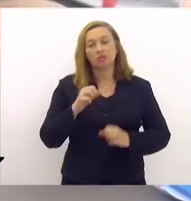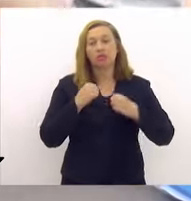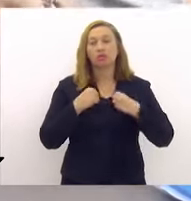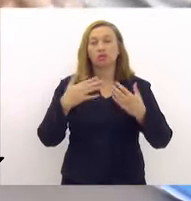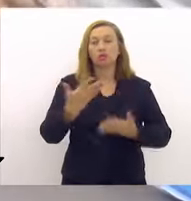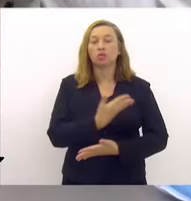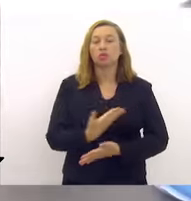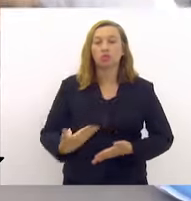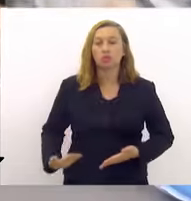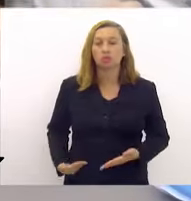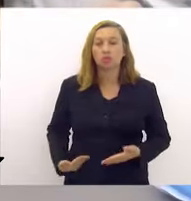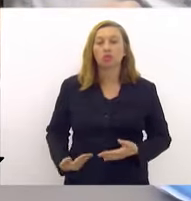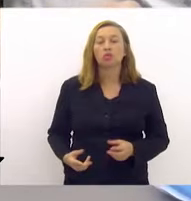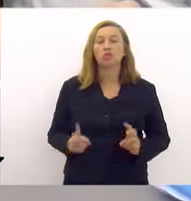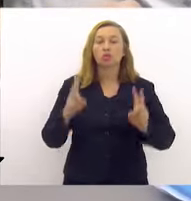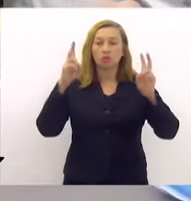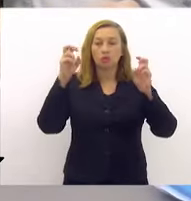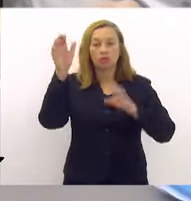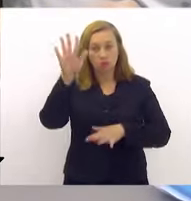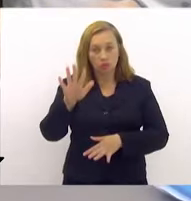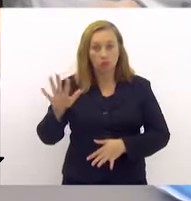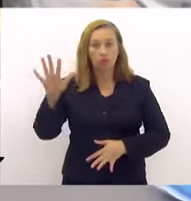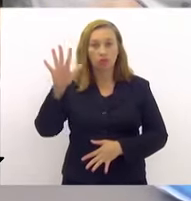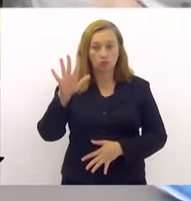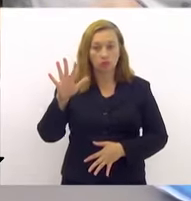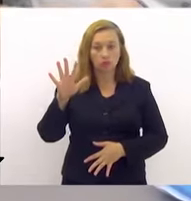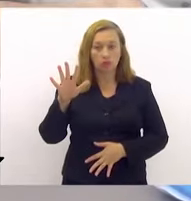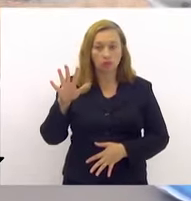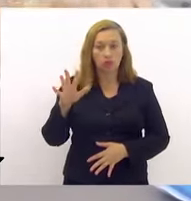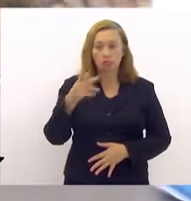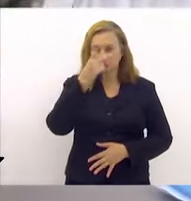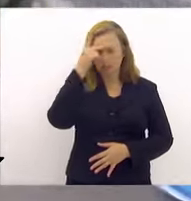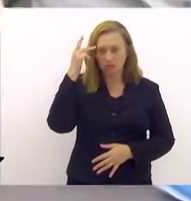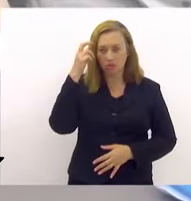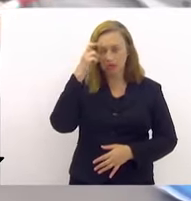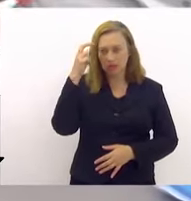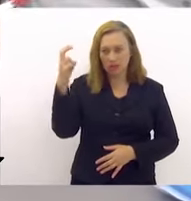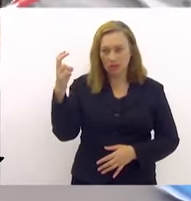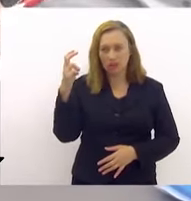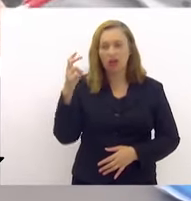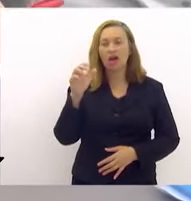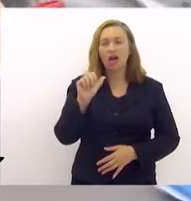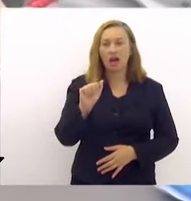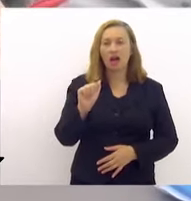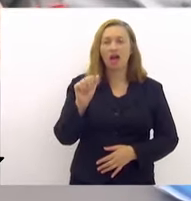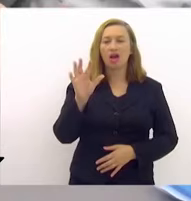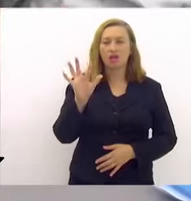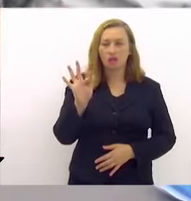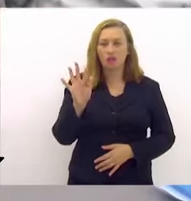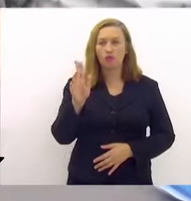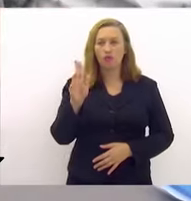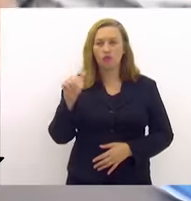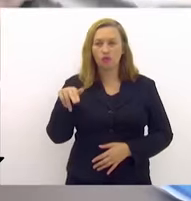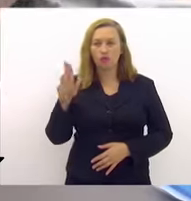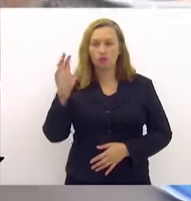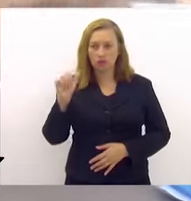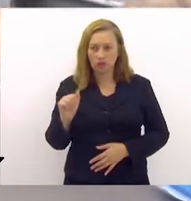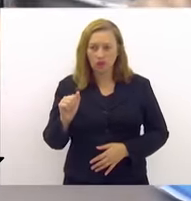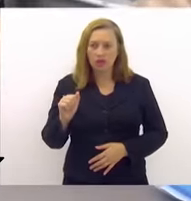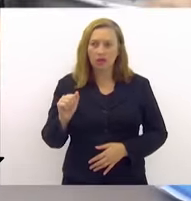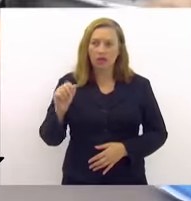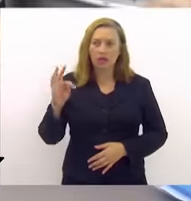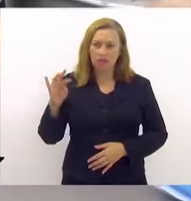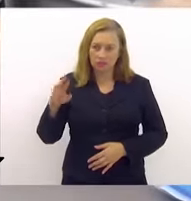audiência sobre isso a nível nacional, com especializados da Fundacentro, do Ministério Público